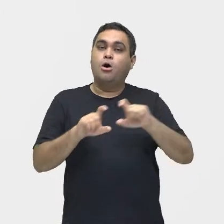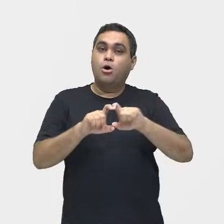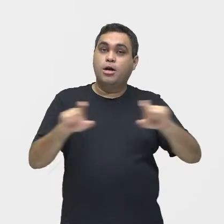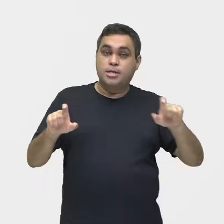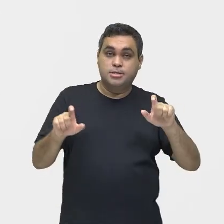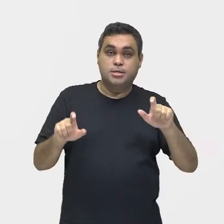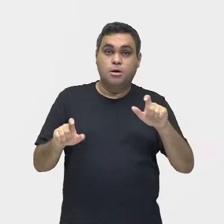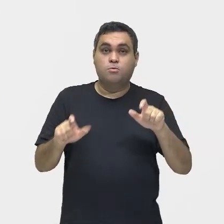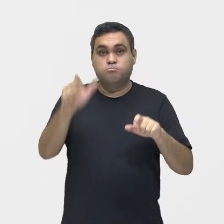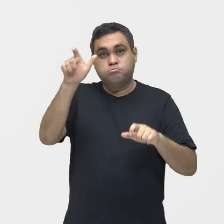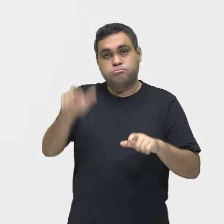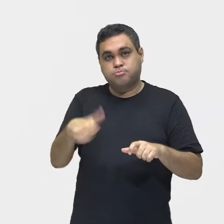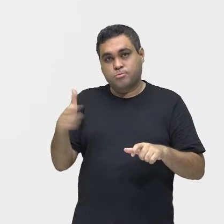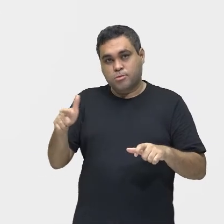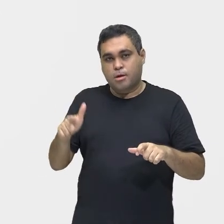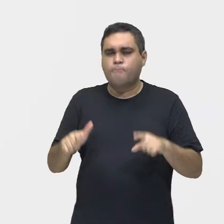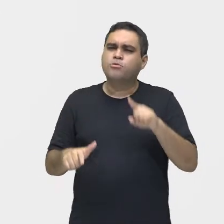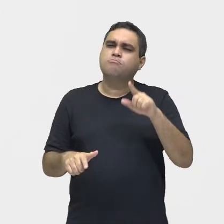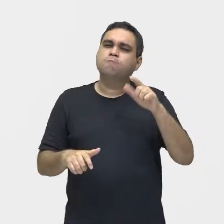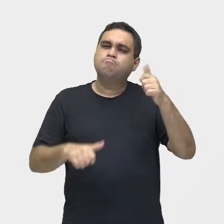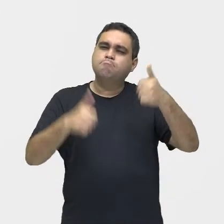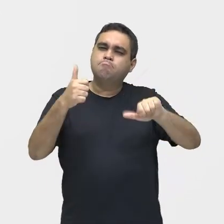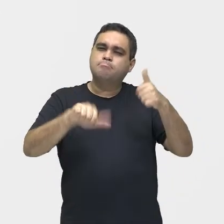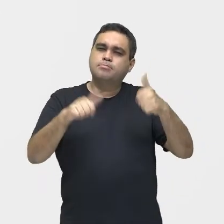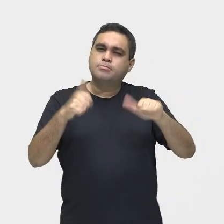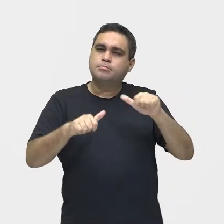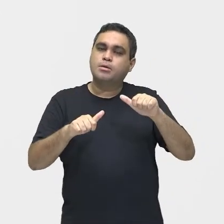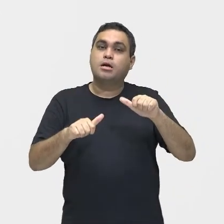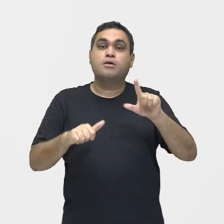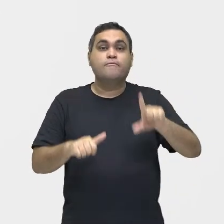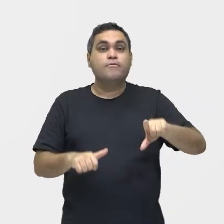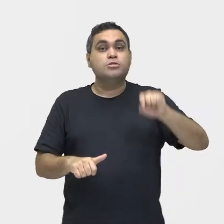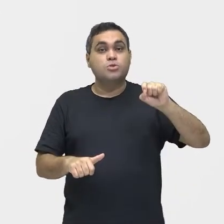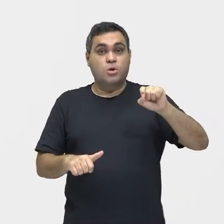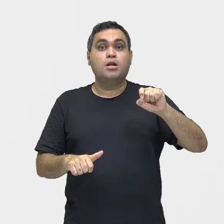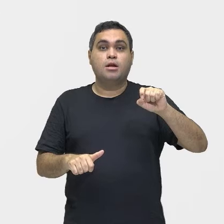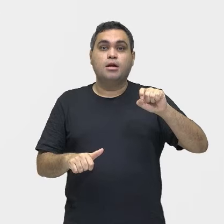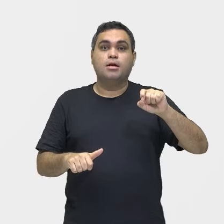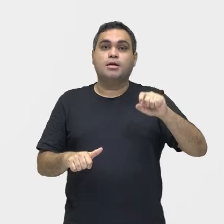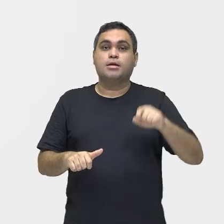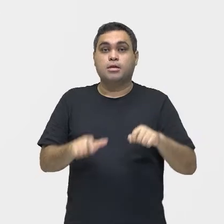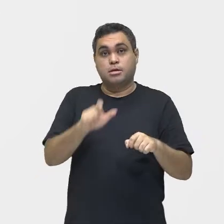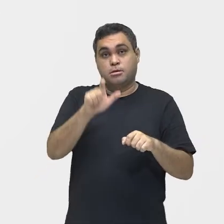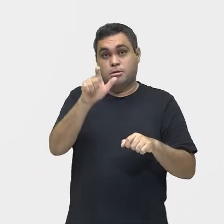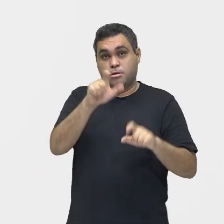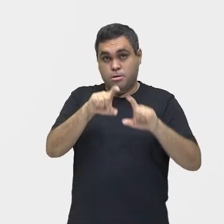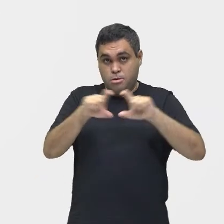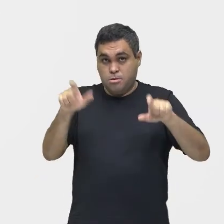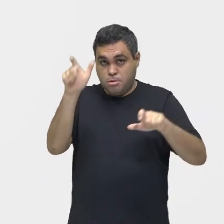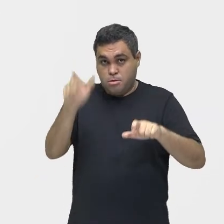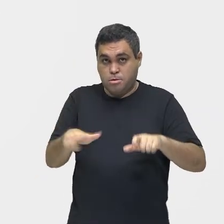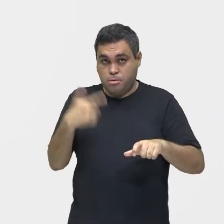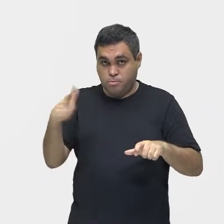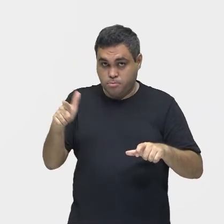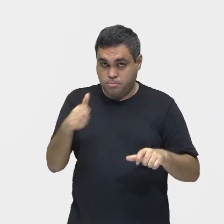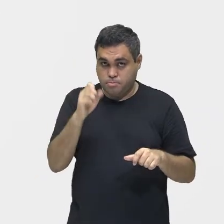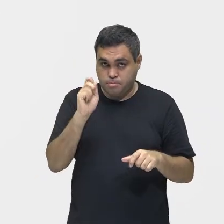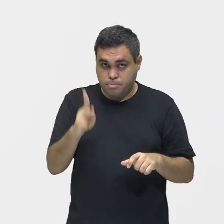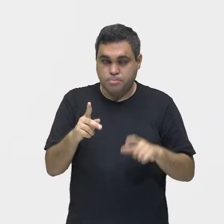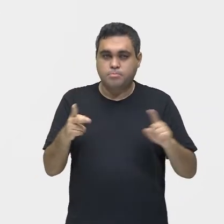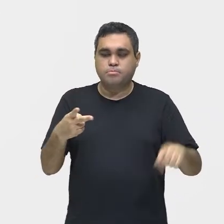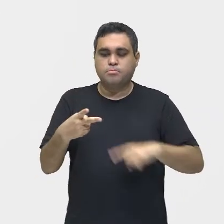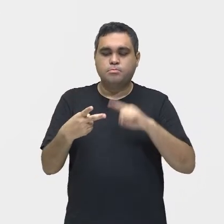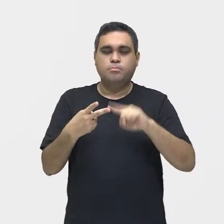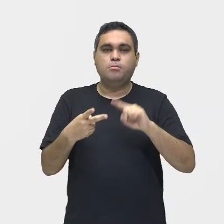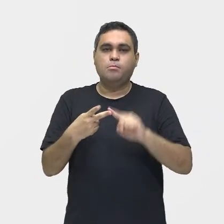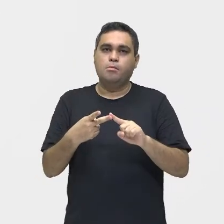vai examinar todas as alternativas e vai marcar aquela que não possui sujeito, ok? A segunda diz